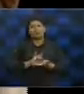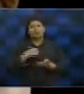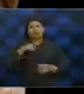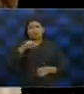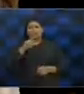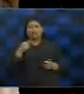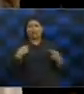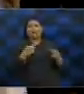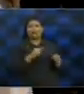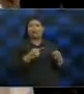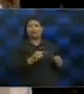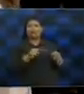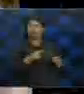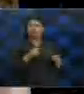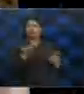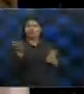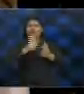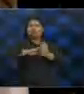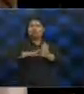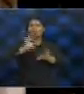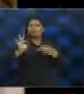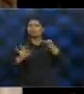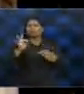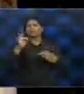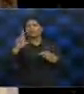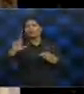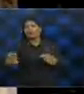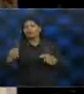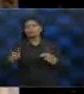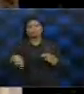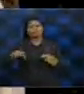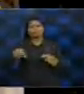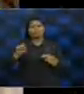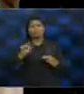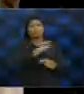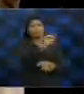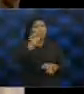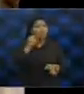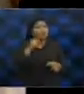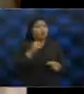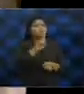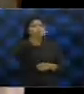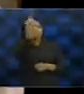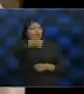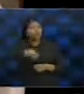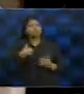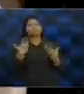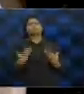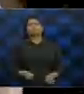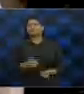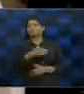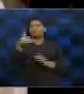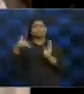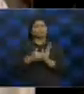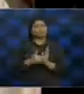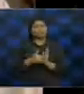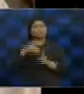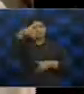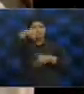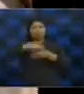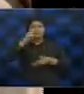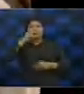ordem, não contrario o tribunal eleitoral, eu acato tudo. Porque é bem simples, para mim eleição não é vale